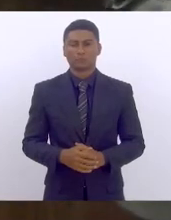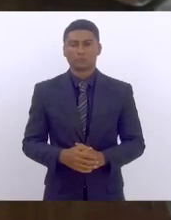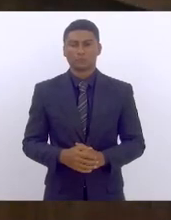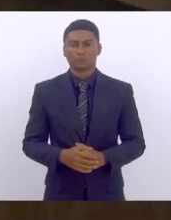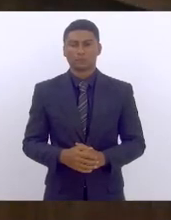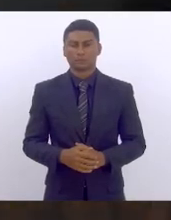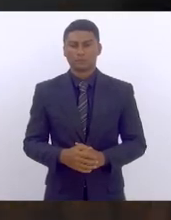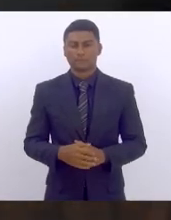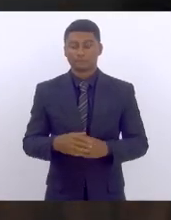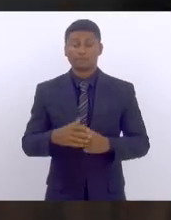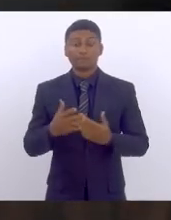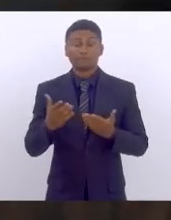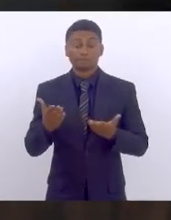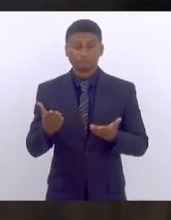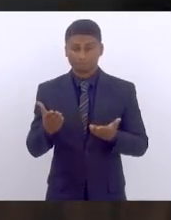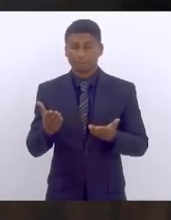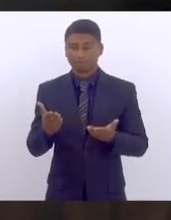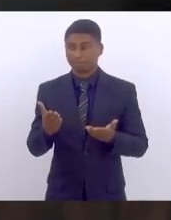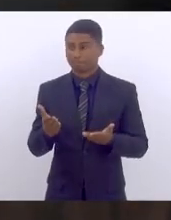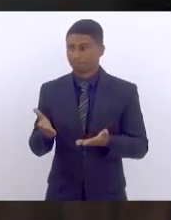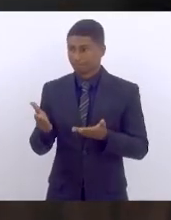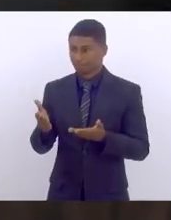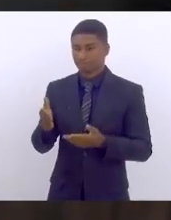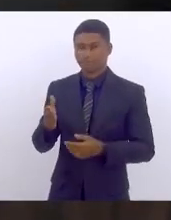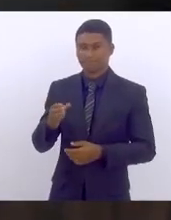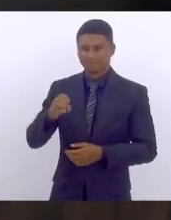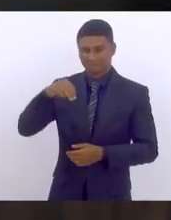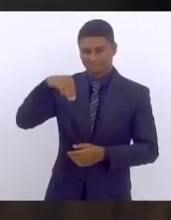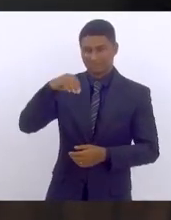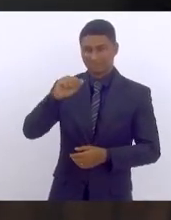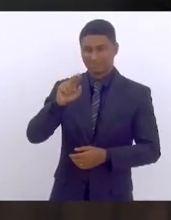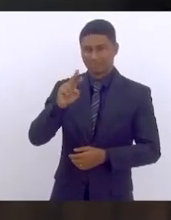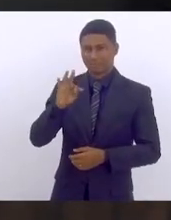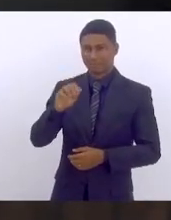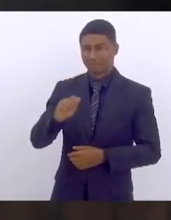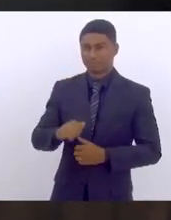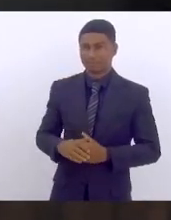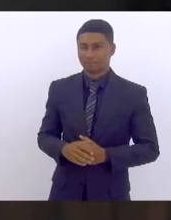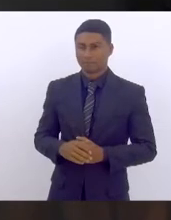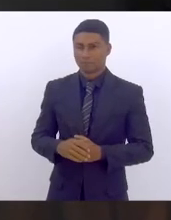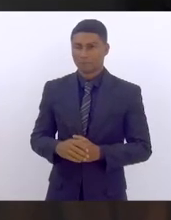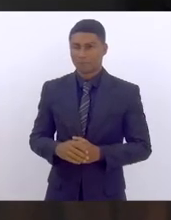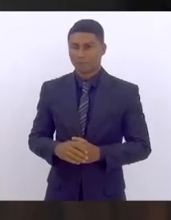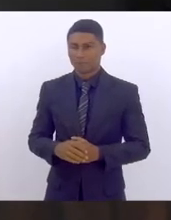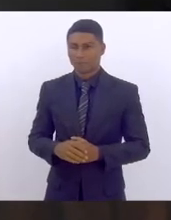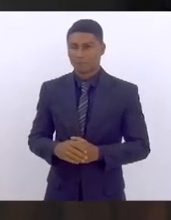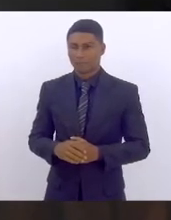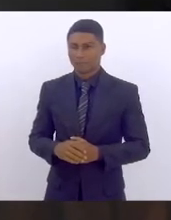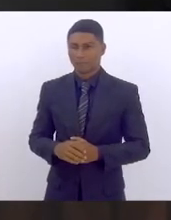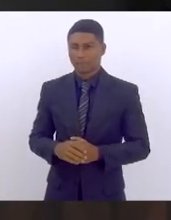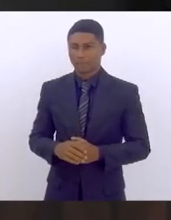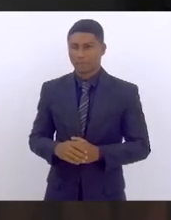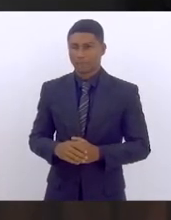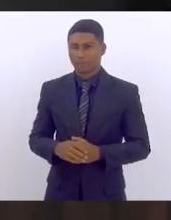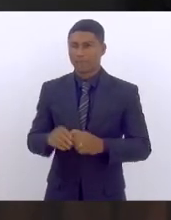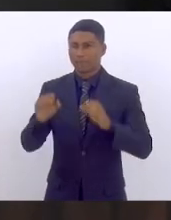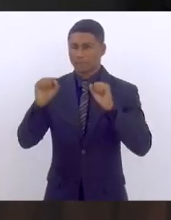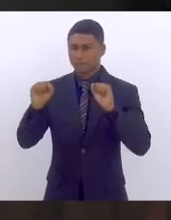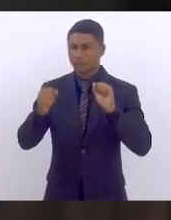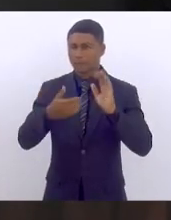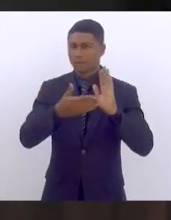Deputada enfermeira Região, deputada Marta Rocha. Vossa Excelência pode retirar de ofício, sim, a